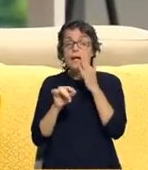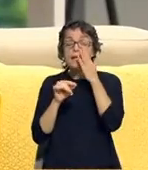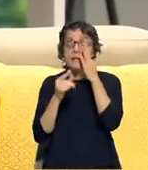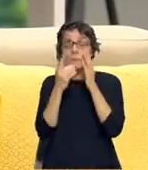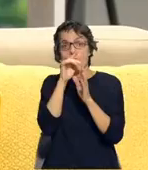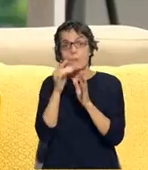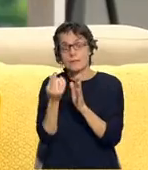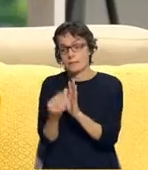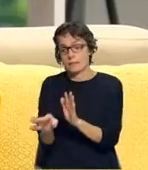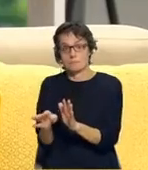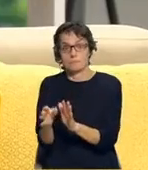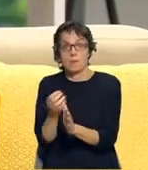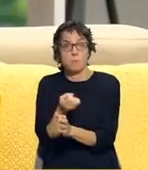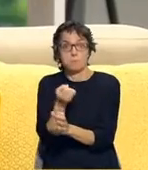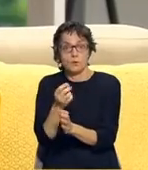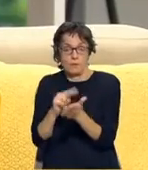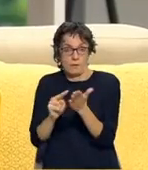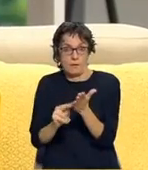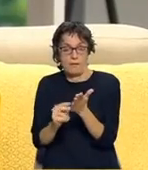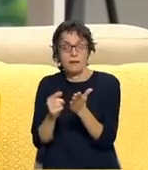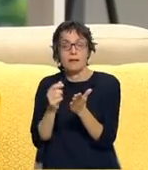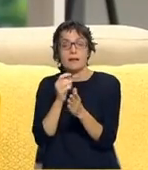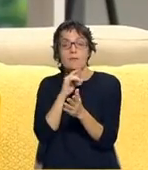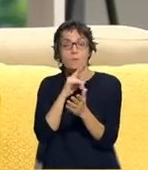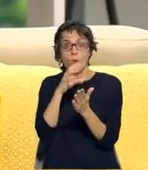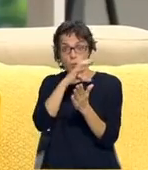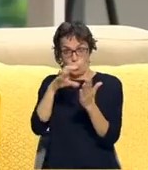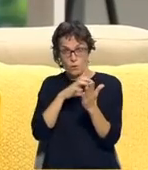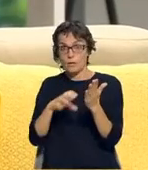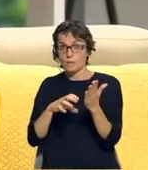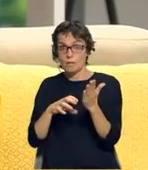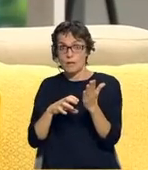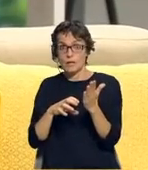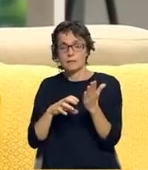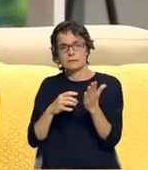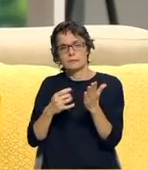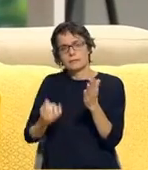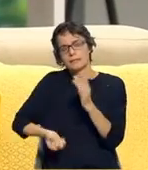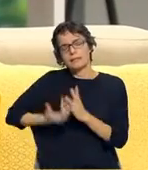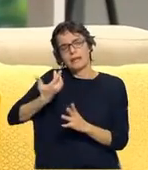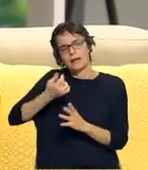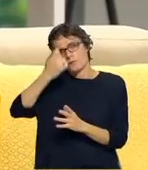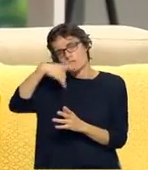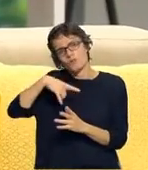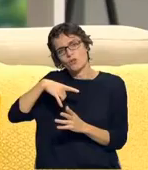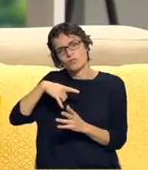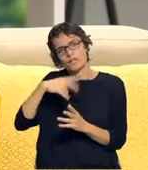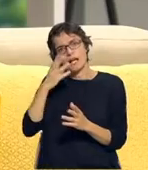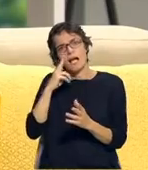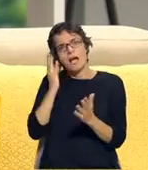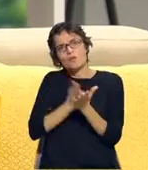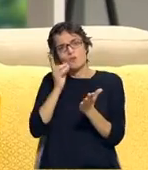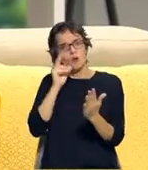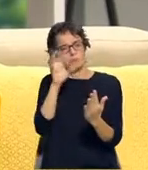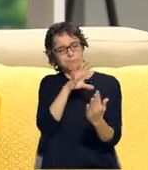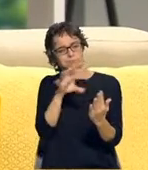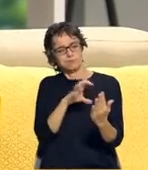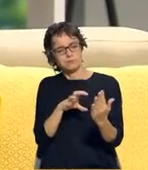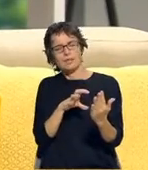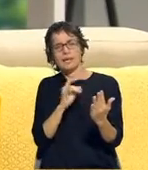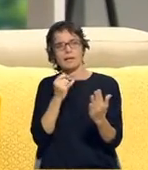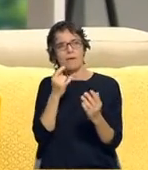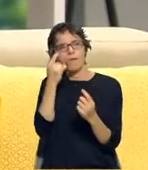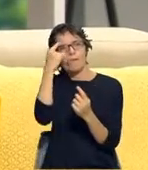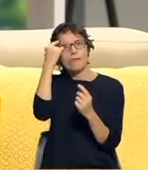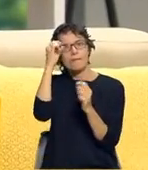ou dos avós ler, é através das imagens, claro, podem criar histórias com as crianças. Exatamente. E é muito giro ver a ilustração e trabalhar